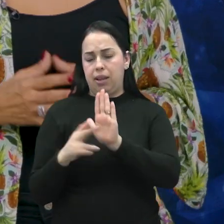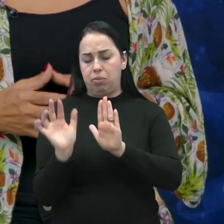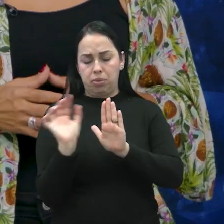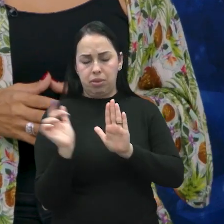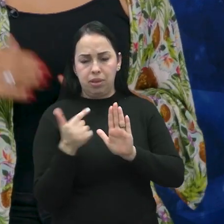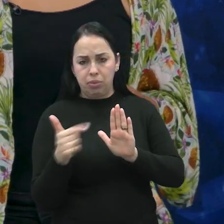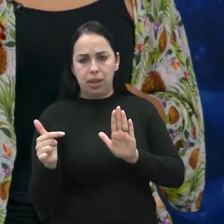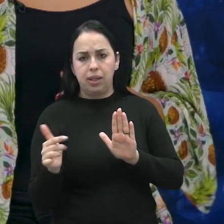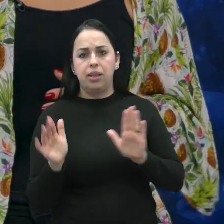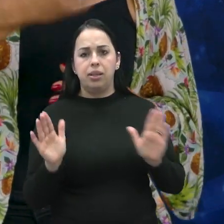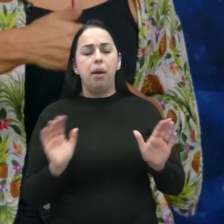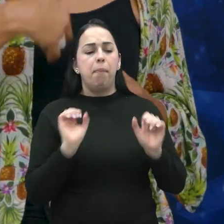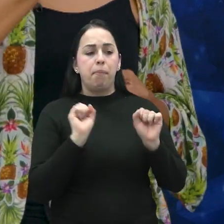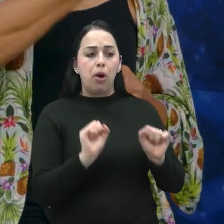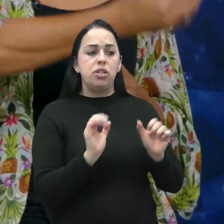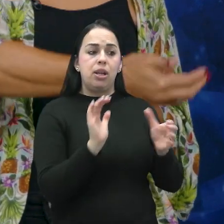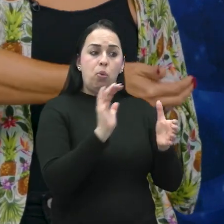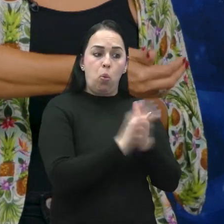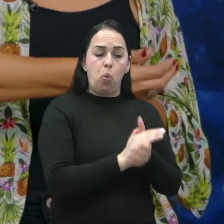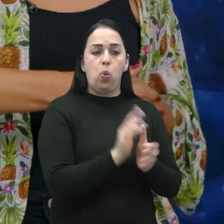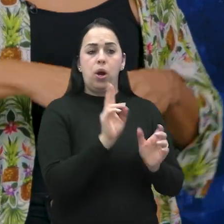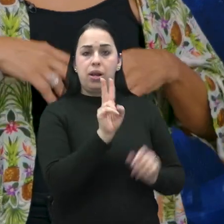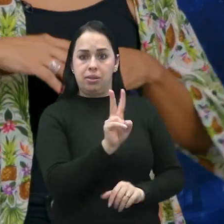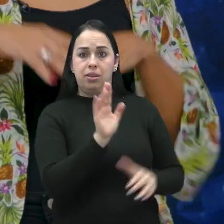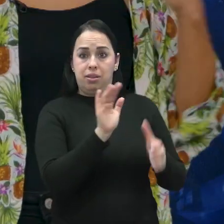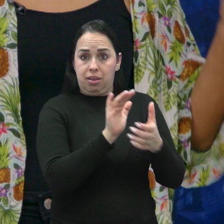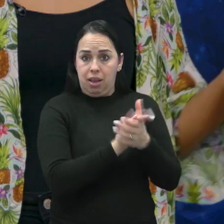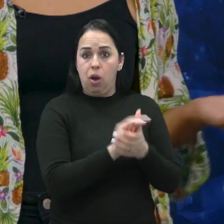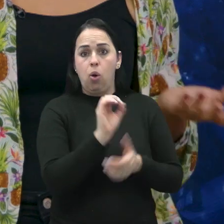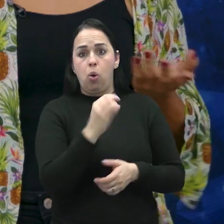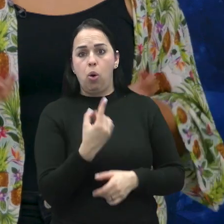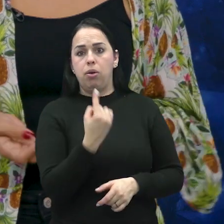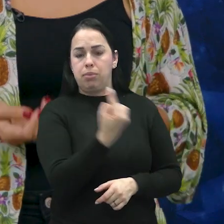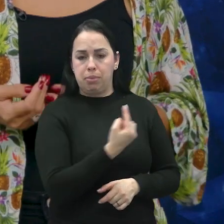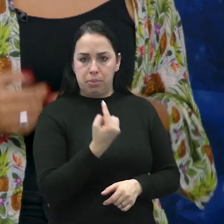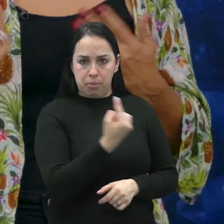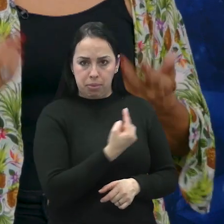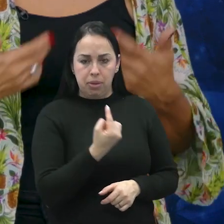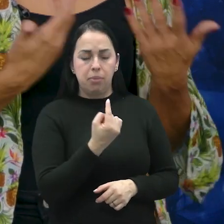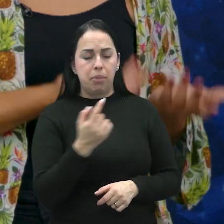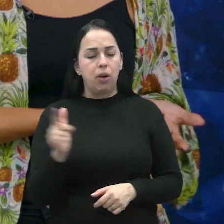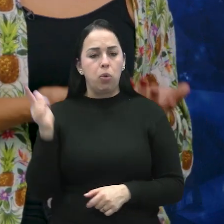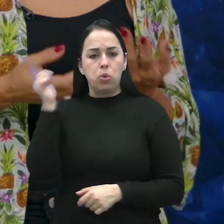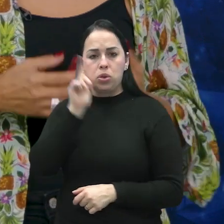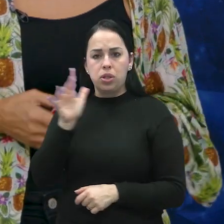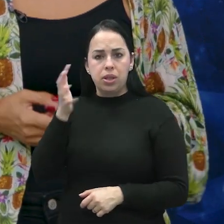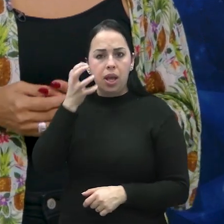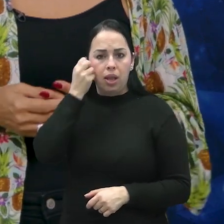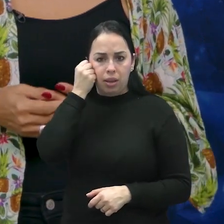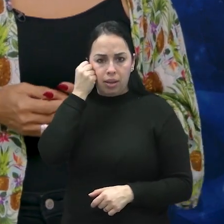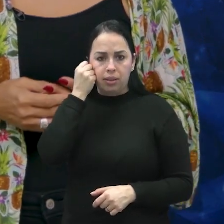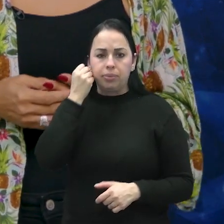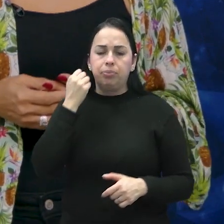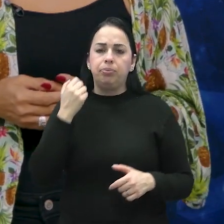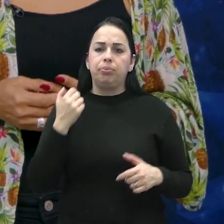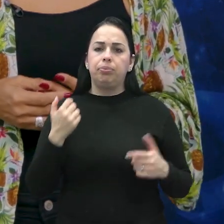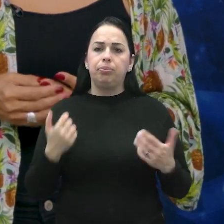isso. Então, hoje a lei já avançou nesse sentido também, de abarcar mais pessoas para poder adotar, que